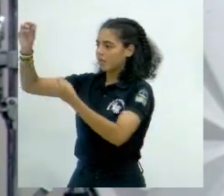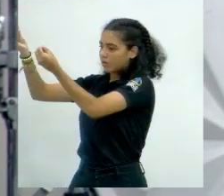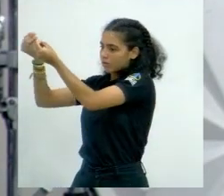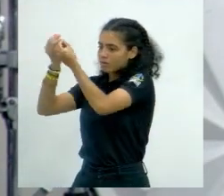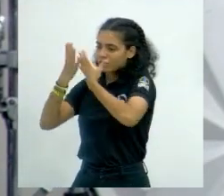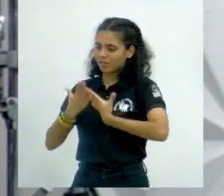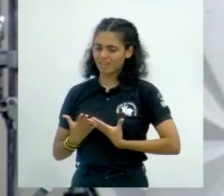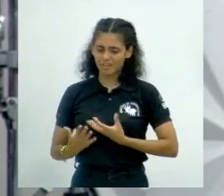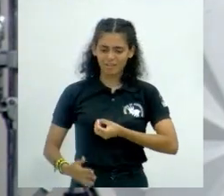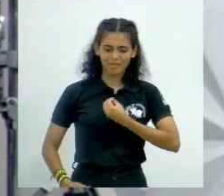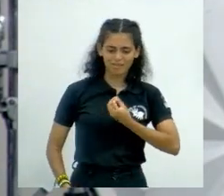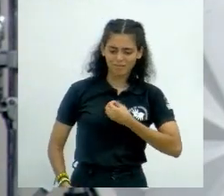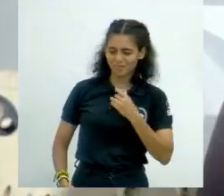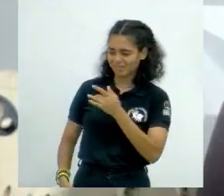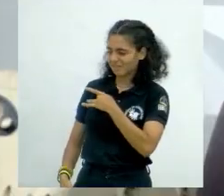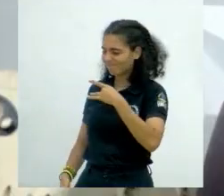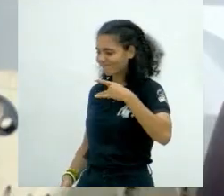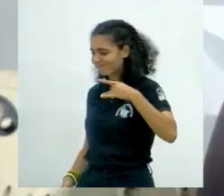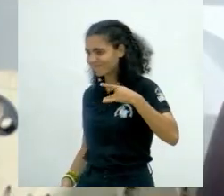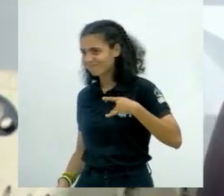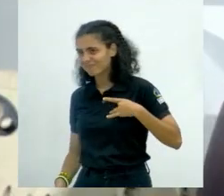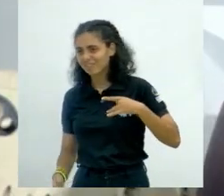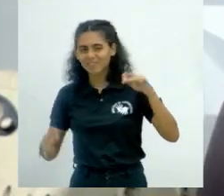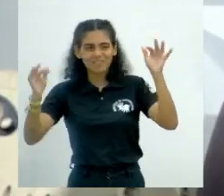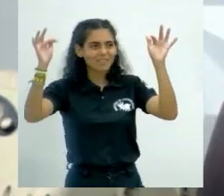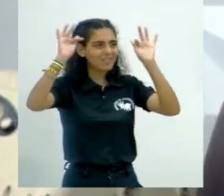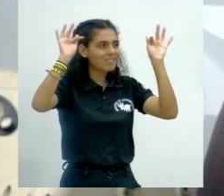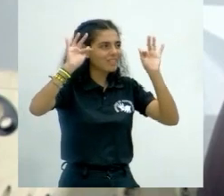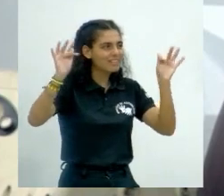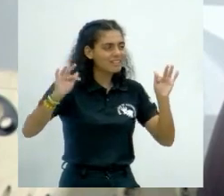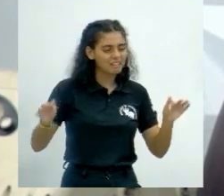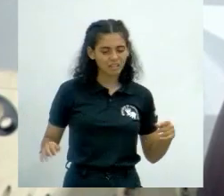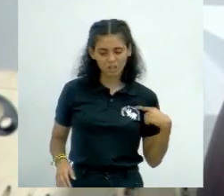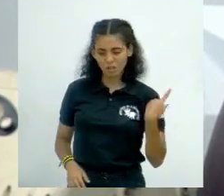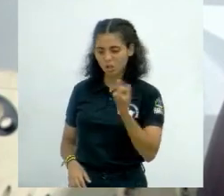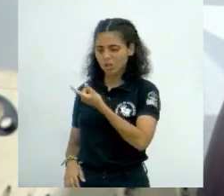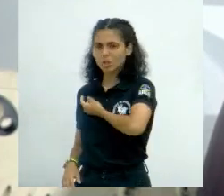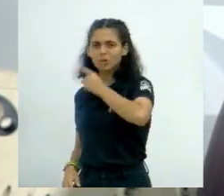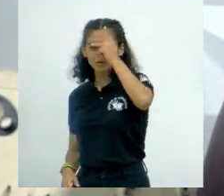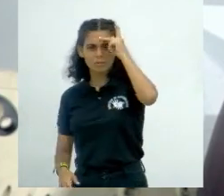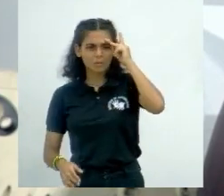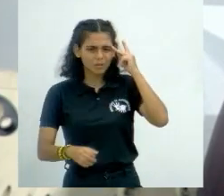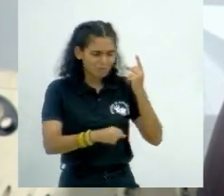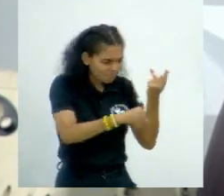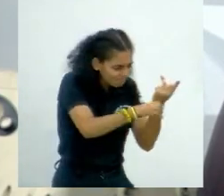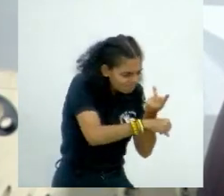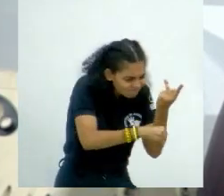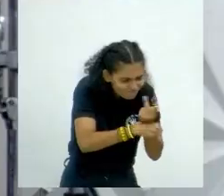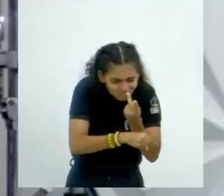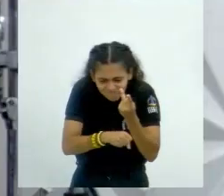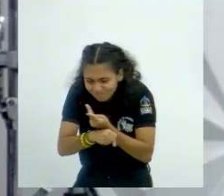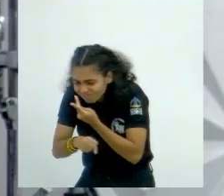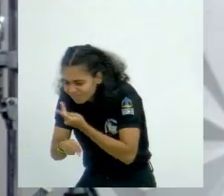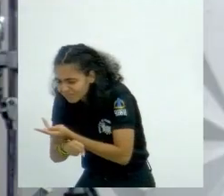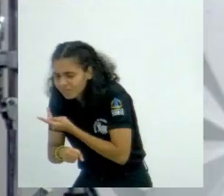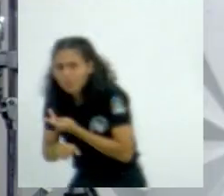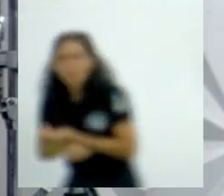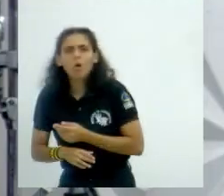humano, a gente busca tanto? A felicidade. Ela nada mais tem a ver com isso. Direção para a